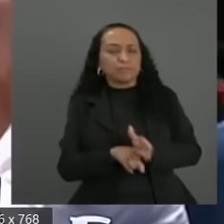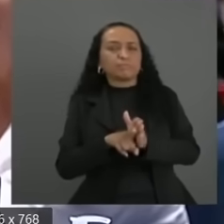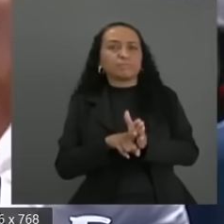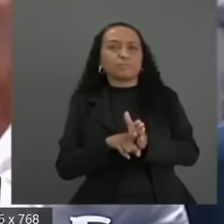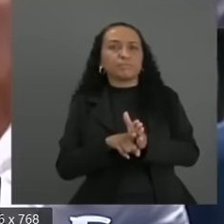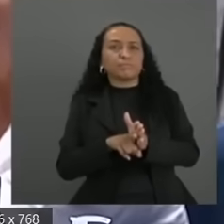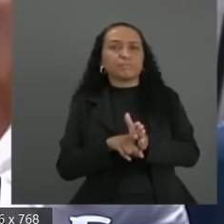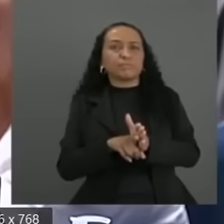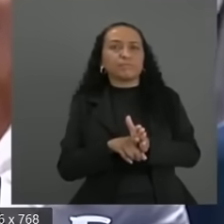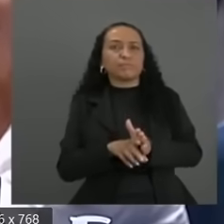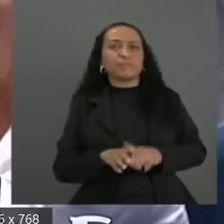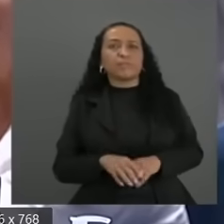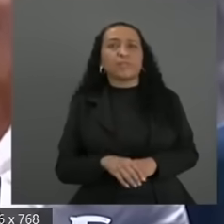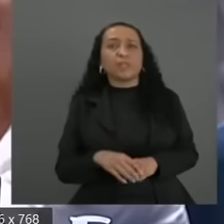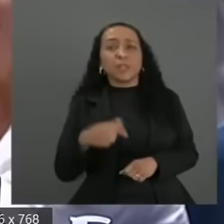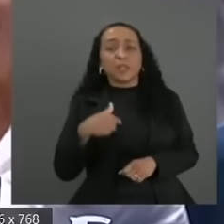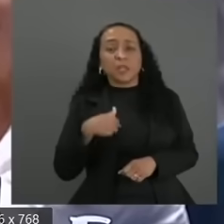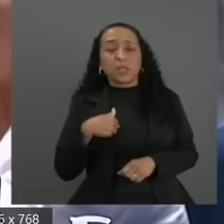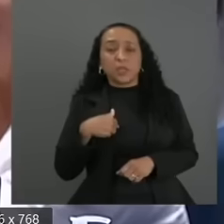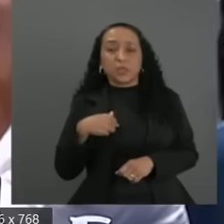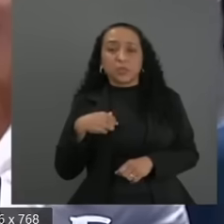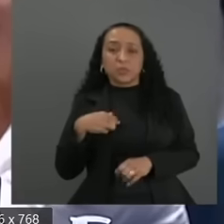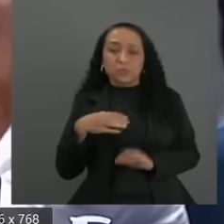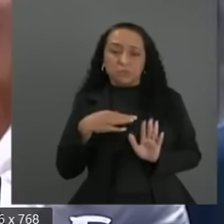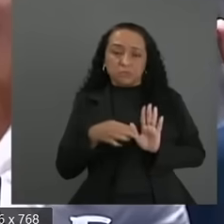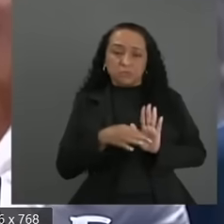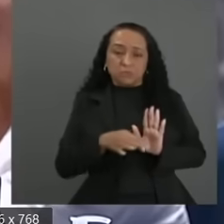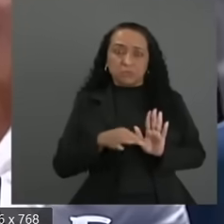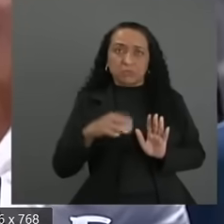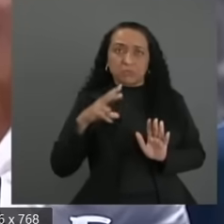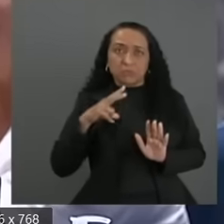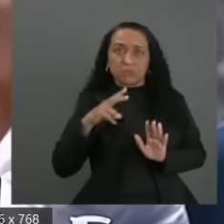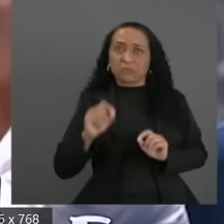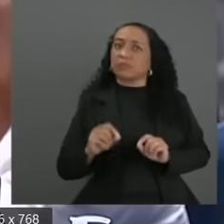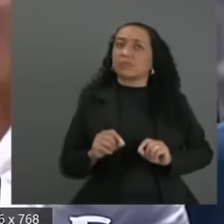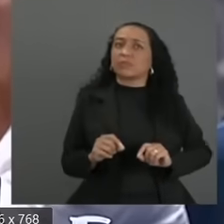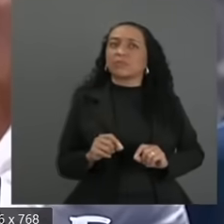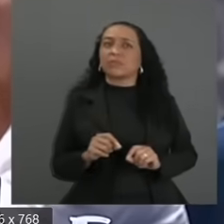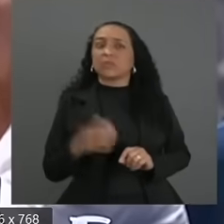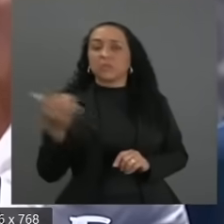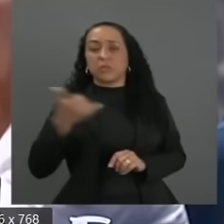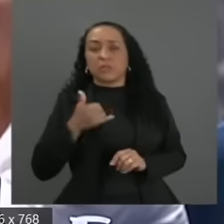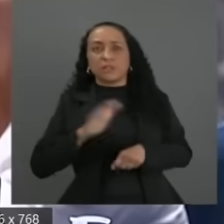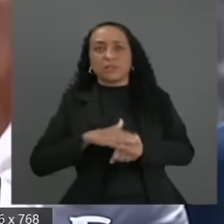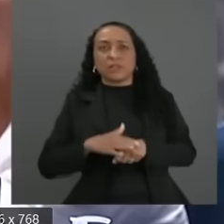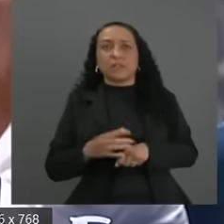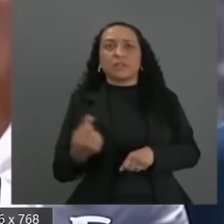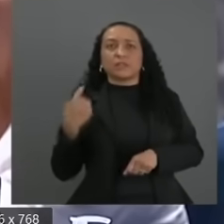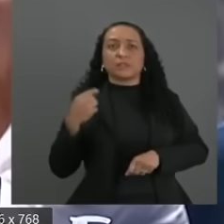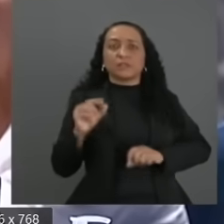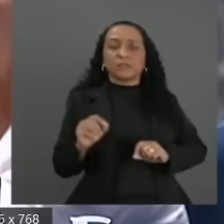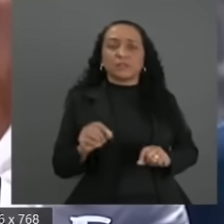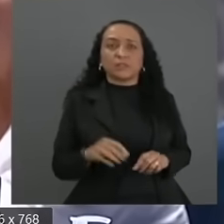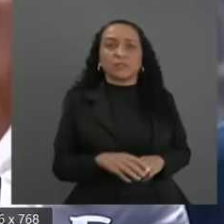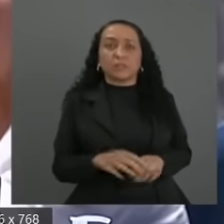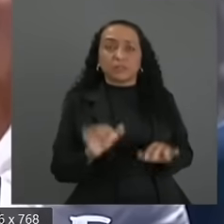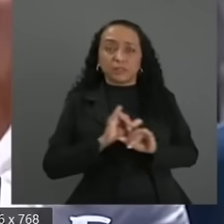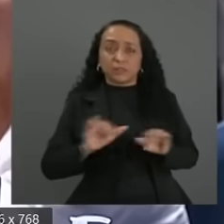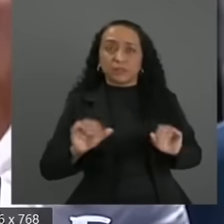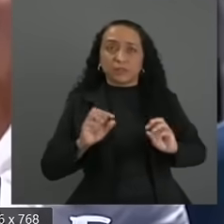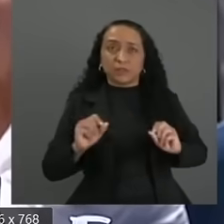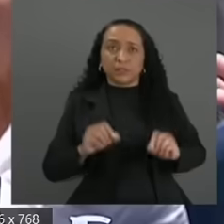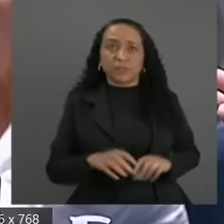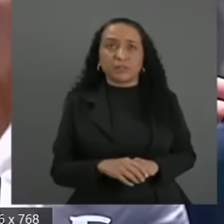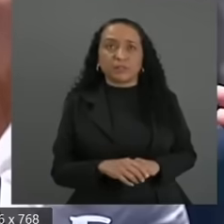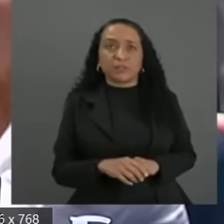ações. Eu, particularmente, não fui instado a me pronunciar naquele momento, mas acho, senhor presidente, e digo aqui de público,